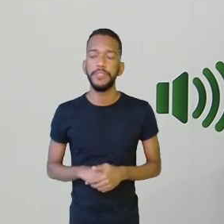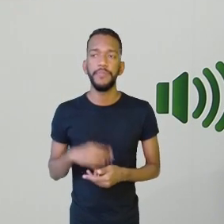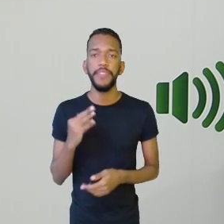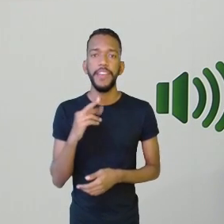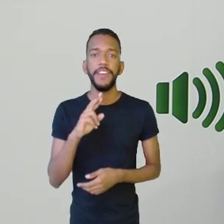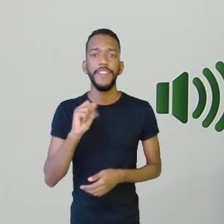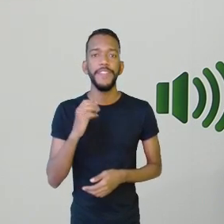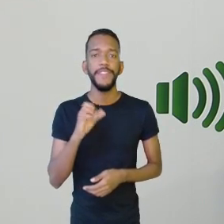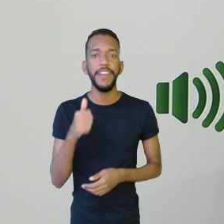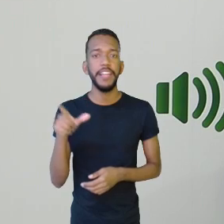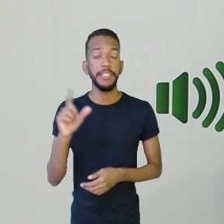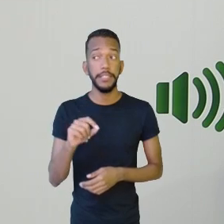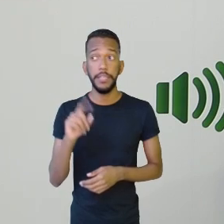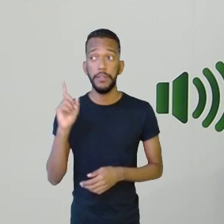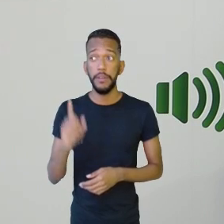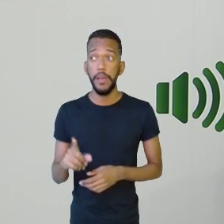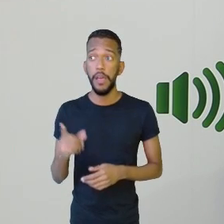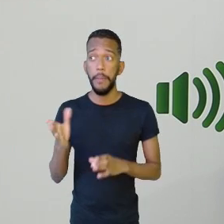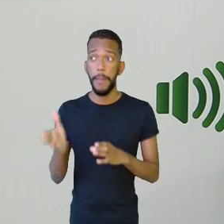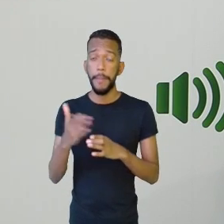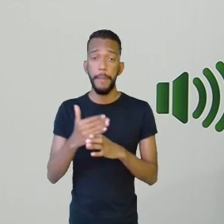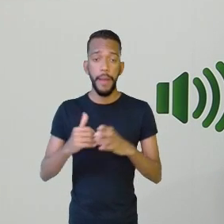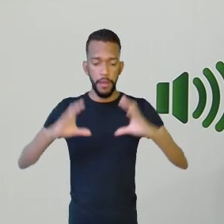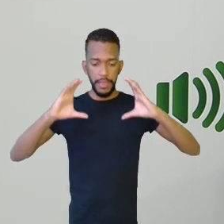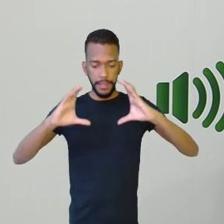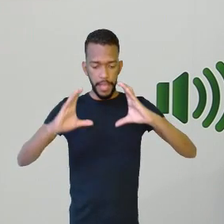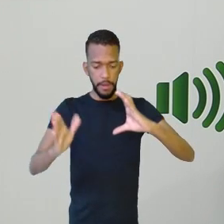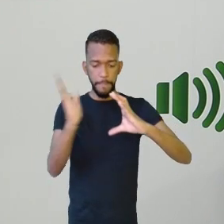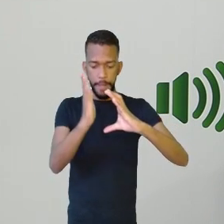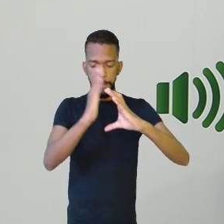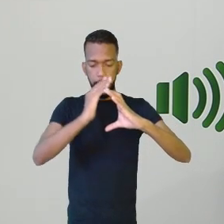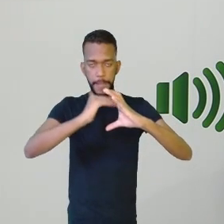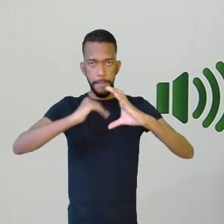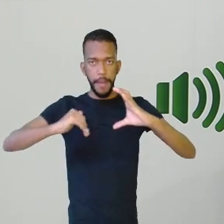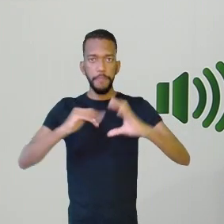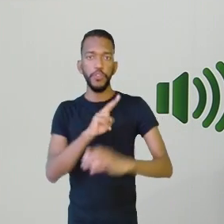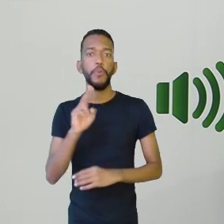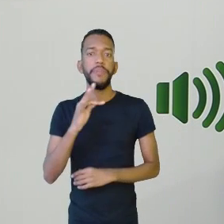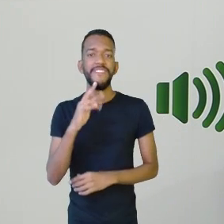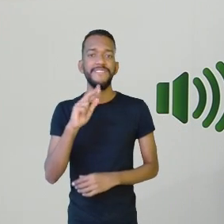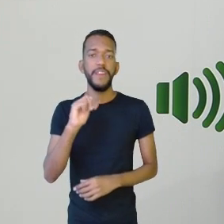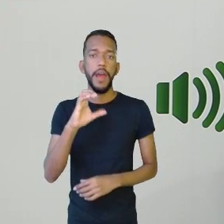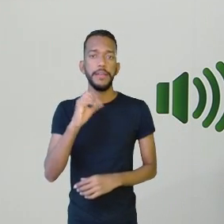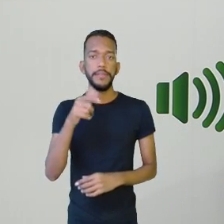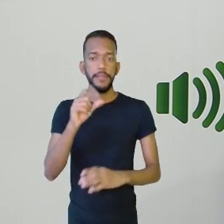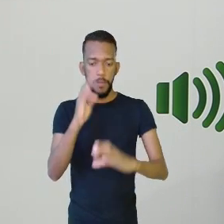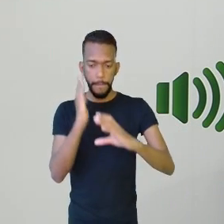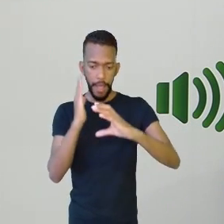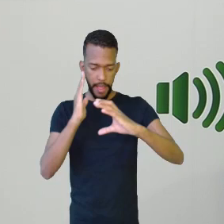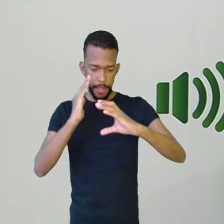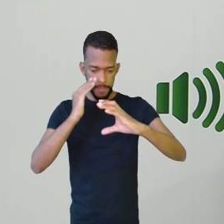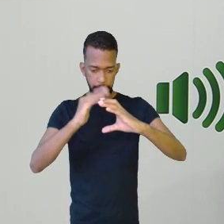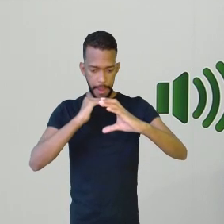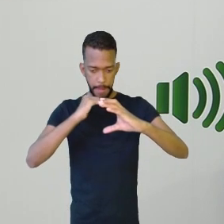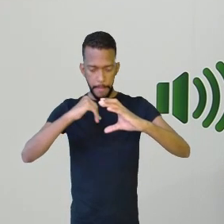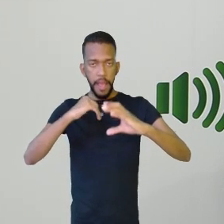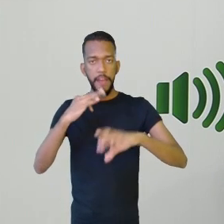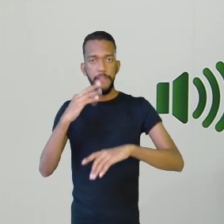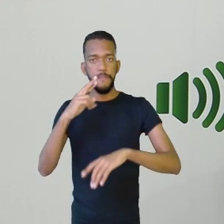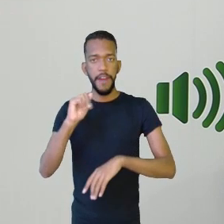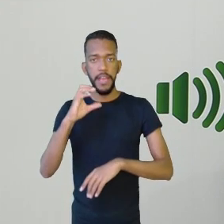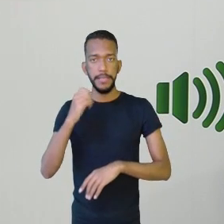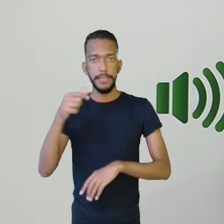fração é a parte de um inteiro, ou seja, eu tinha um inteiro como a barra de chocolate, como a